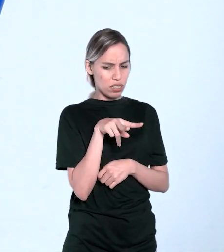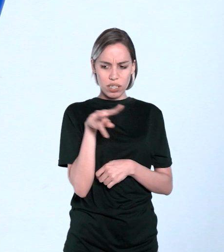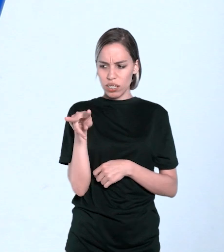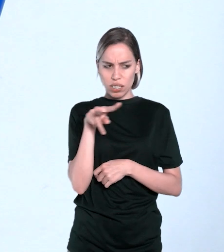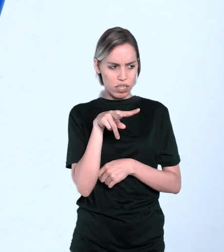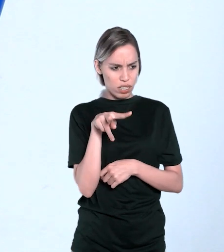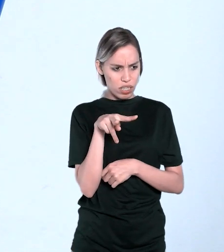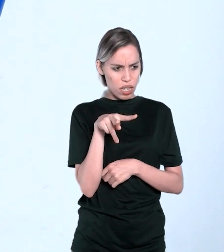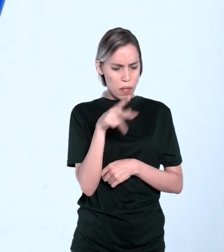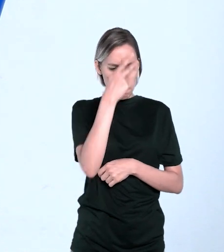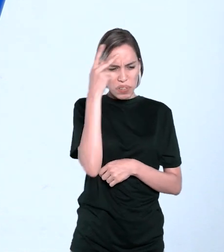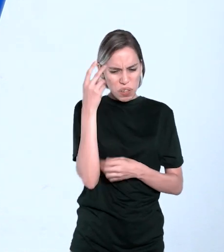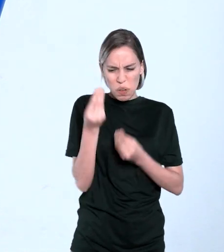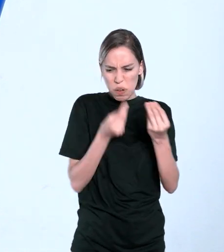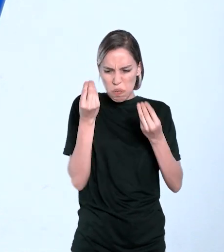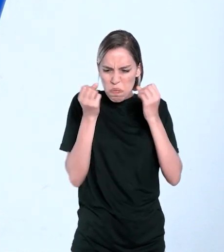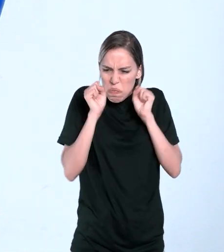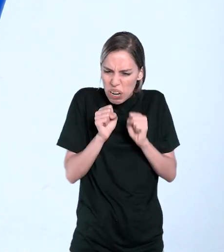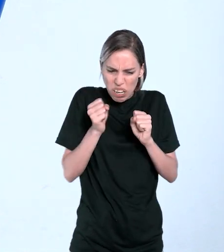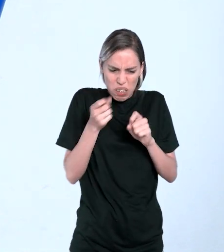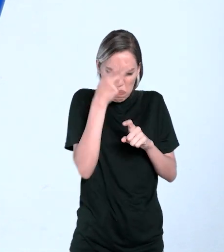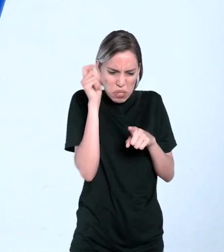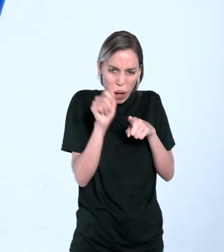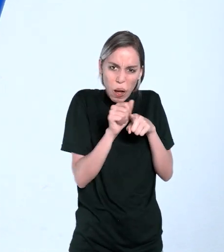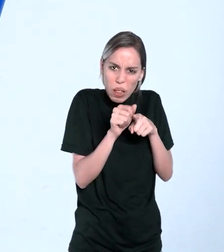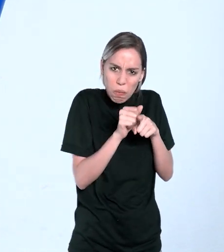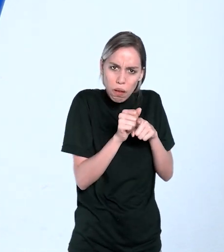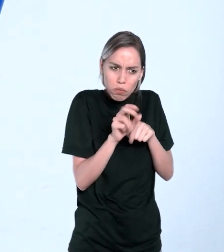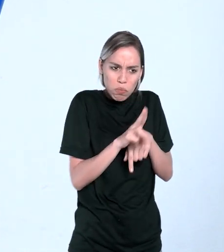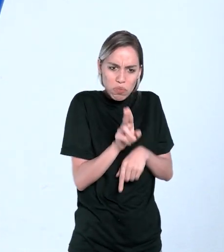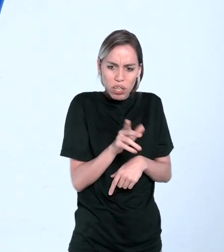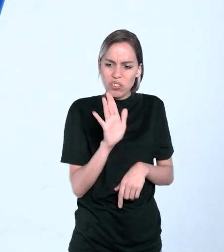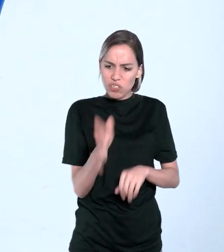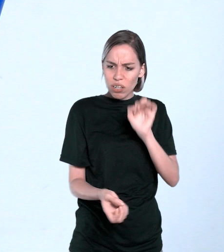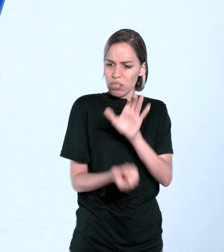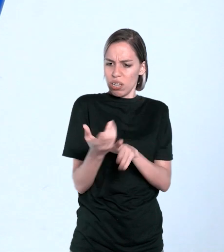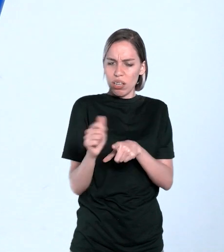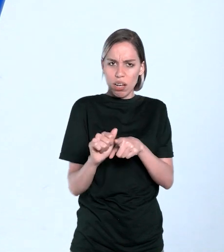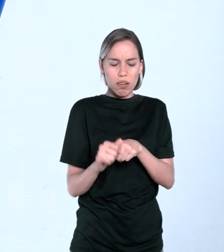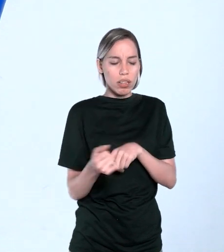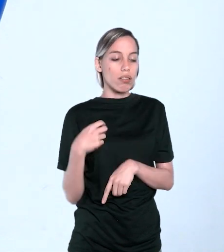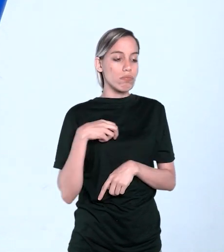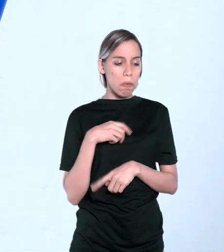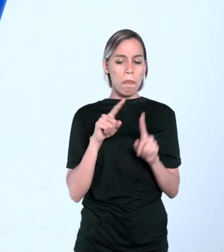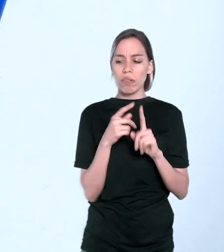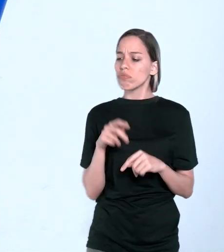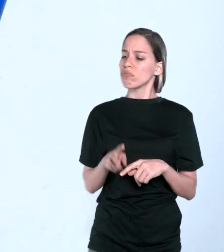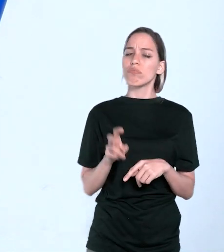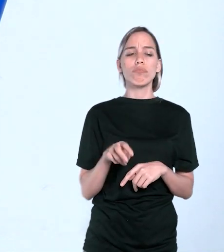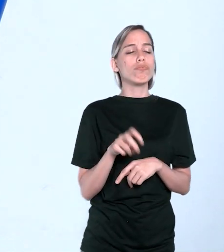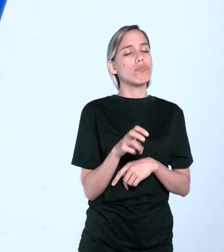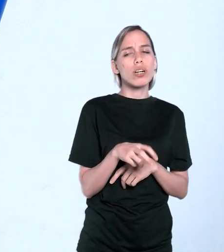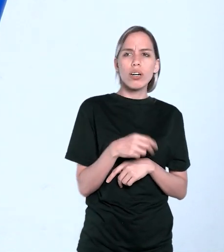adiante havia um negro tão negro que ela teve que olhar por muito tempo. Nunca tinha visto alguém com tanta cor. Viu árabes,